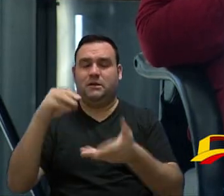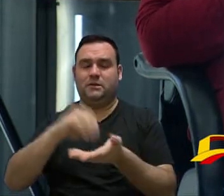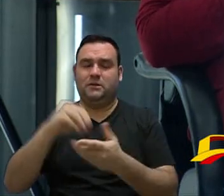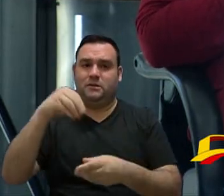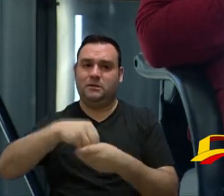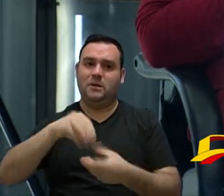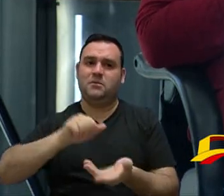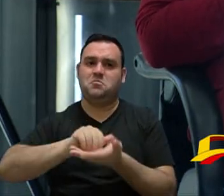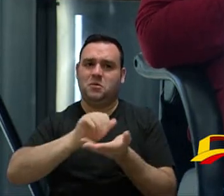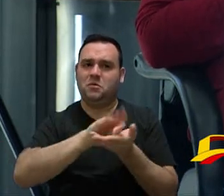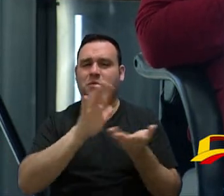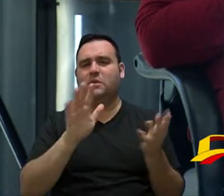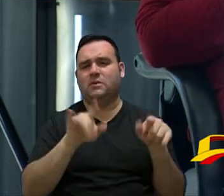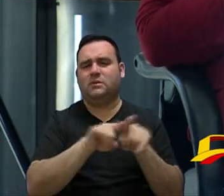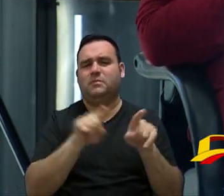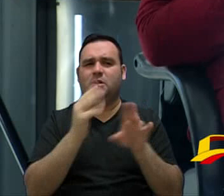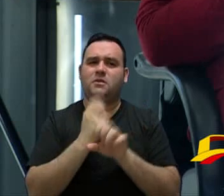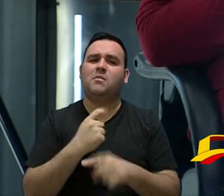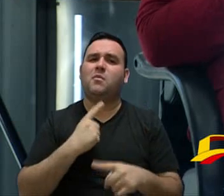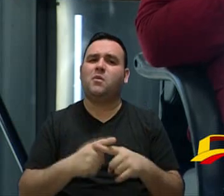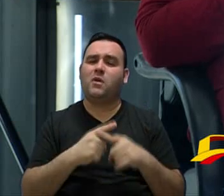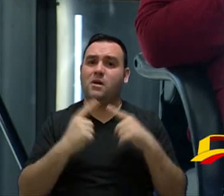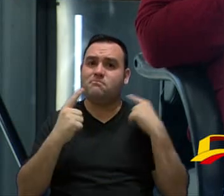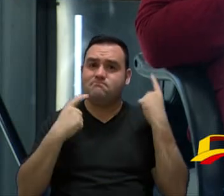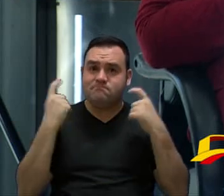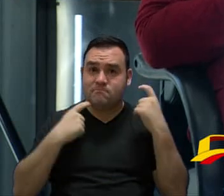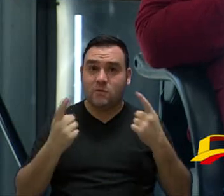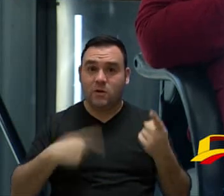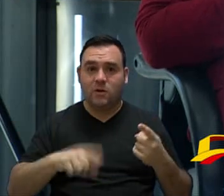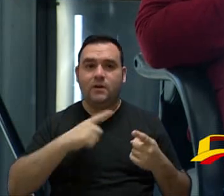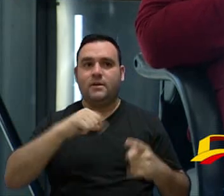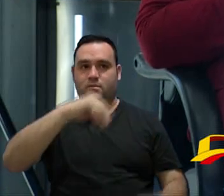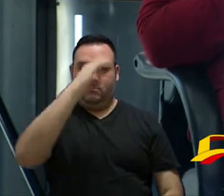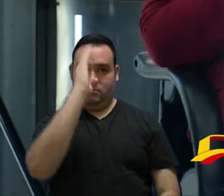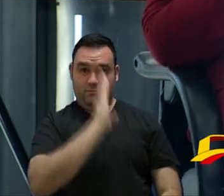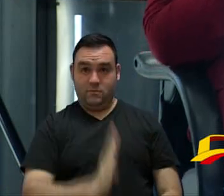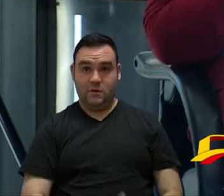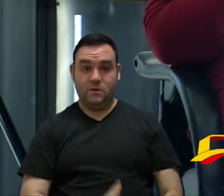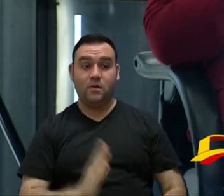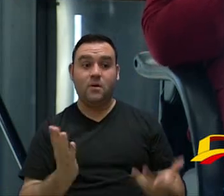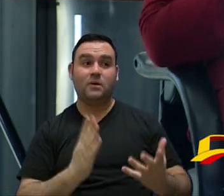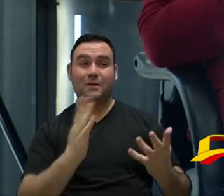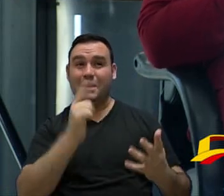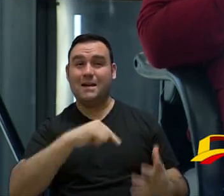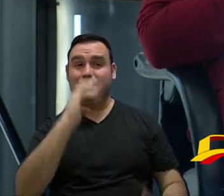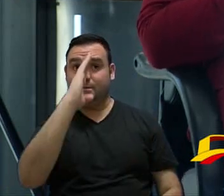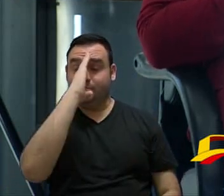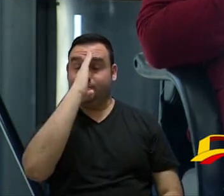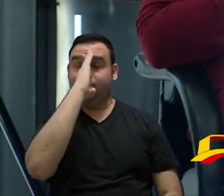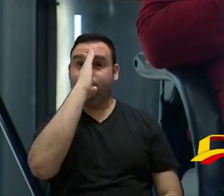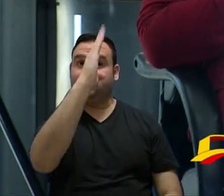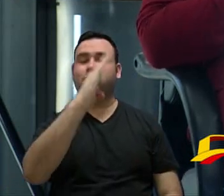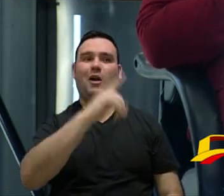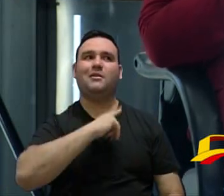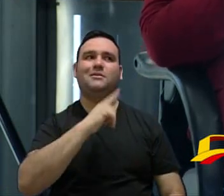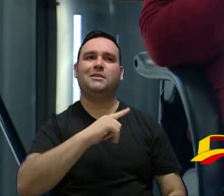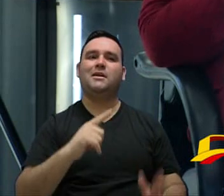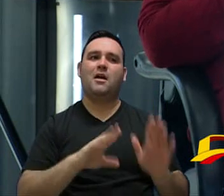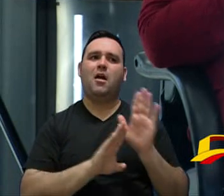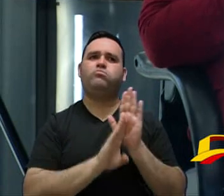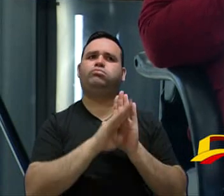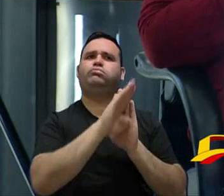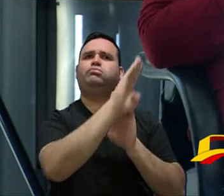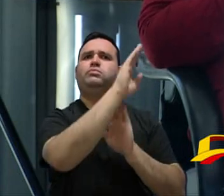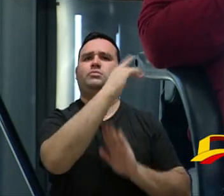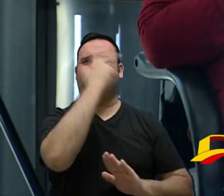estrutura bom então essa conta que eu tô fazendo porque nós ainda estamos né o brasil ainda está no centro aí da